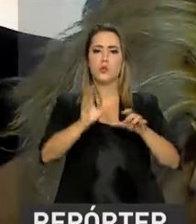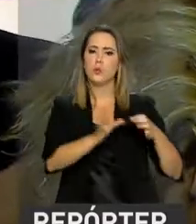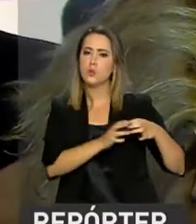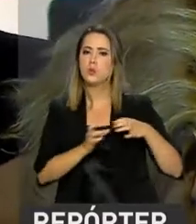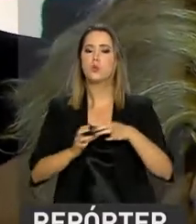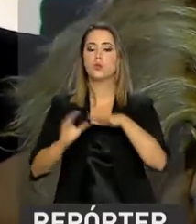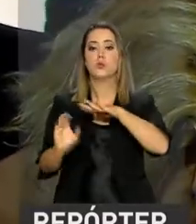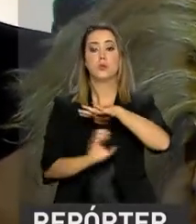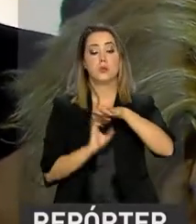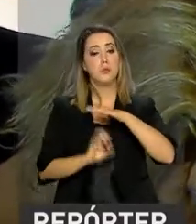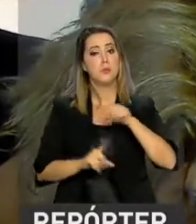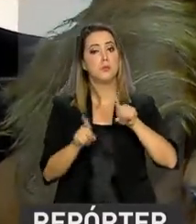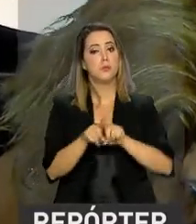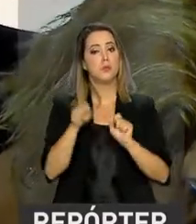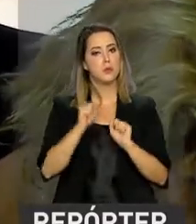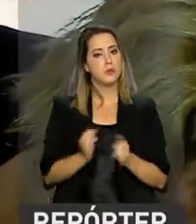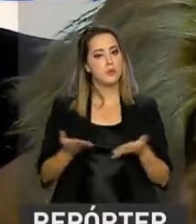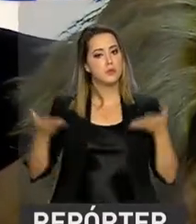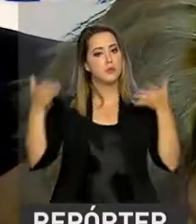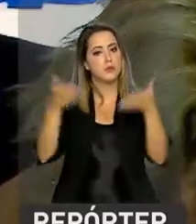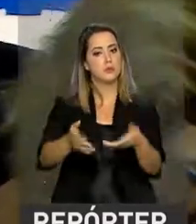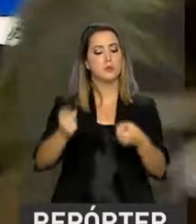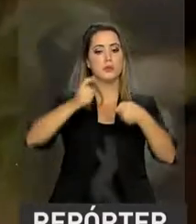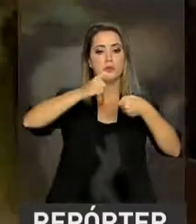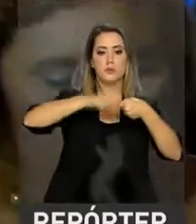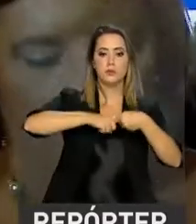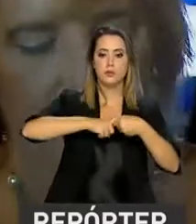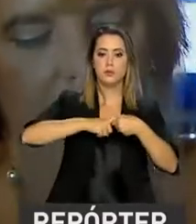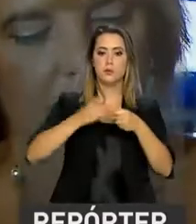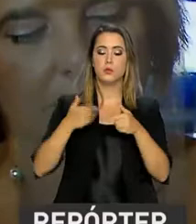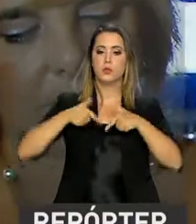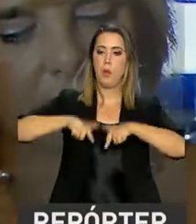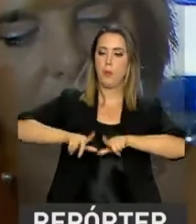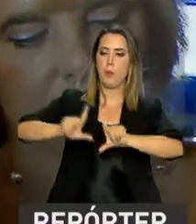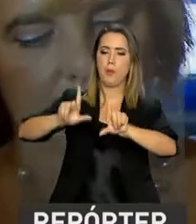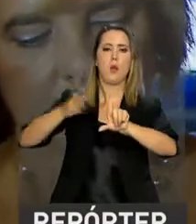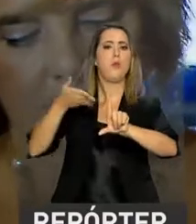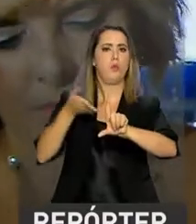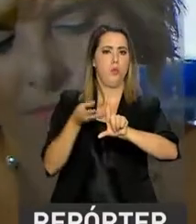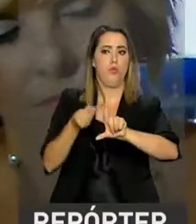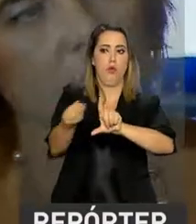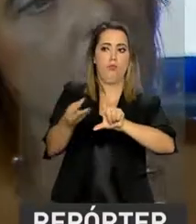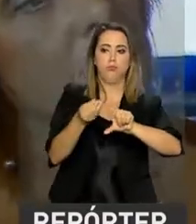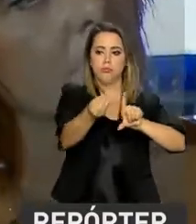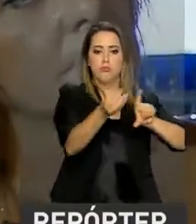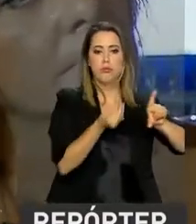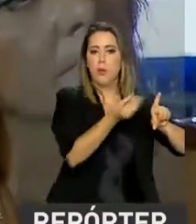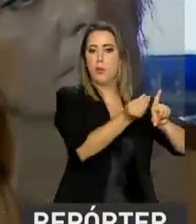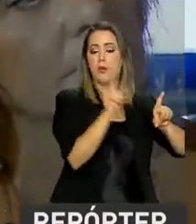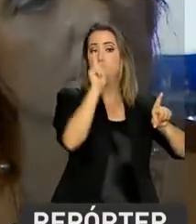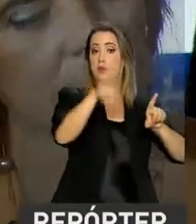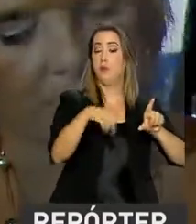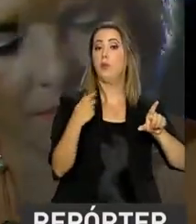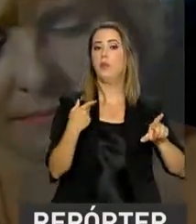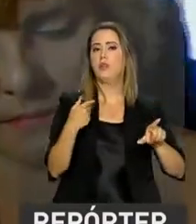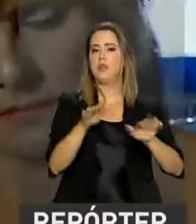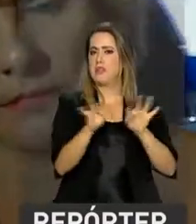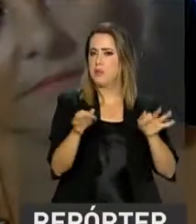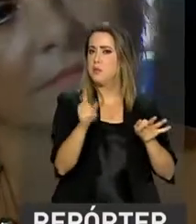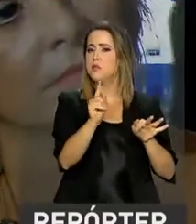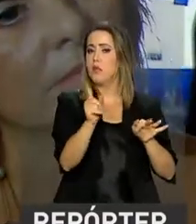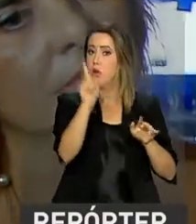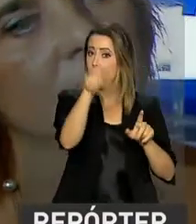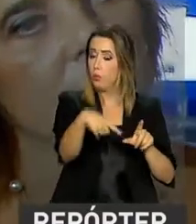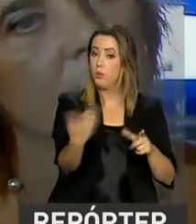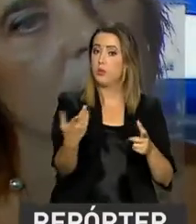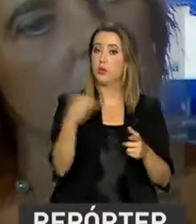Boticário, que nos permitirão não apenas retomar esse prêmio, porque não é um simples prêmio, é um instrumento que, ou um dos instrumentos